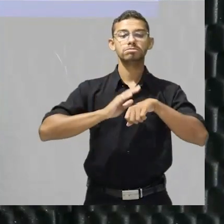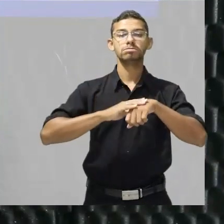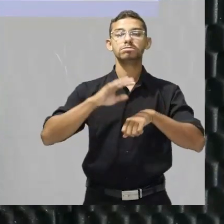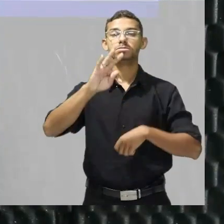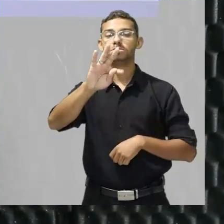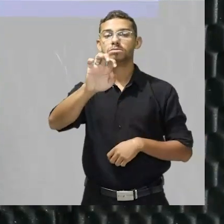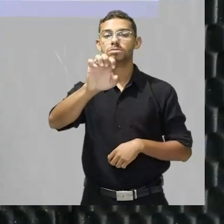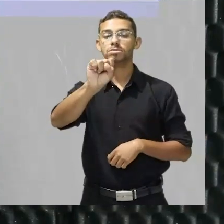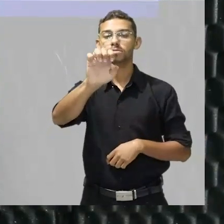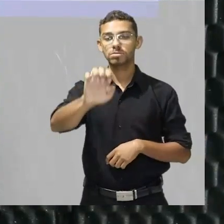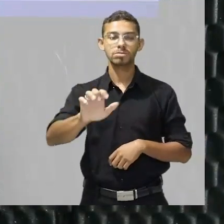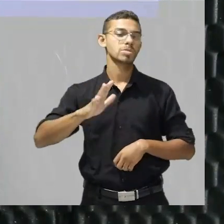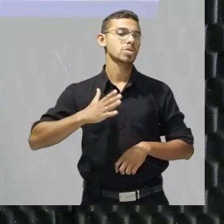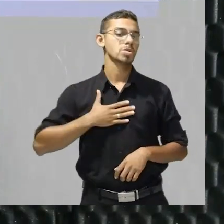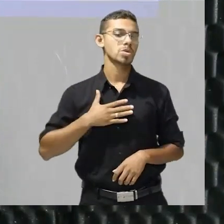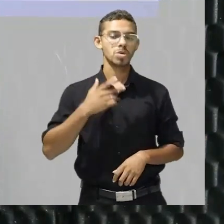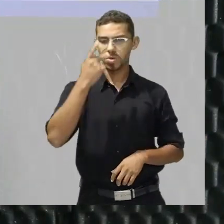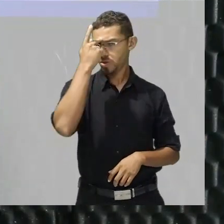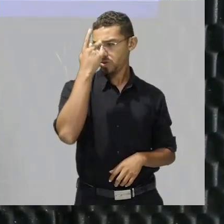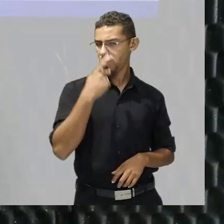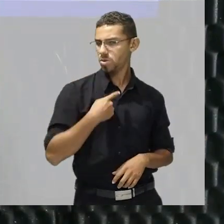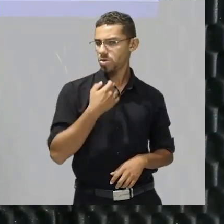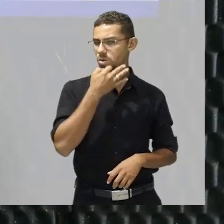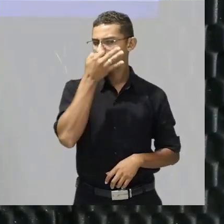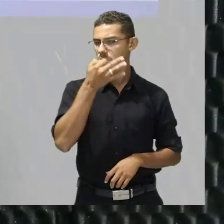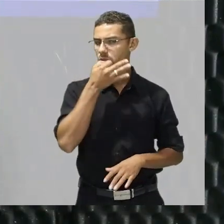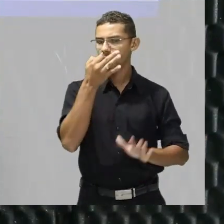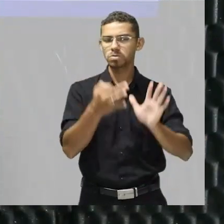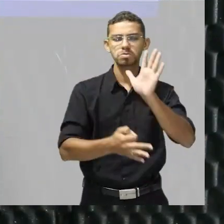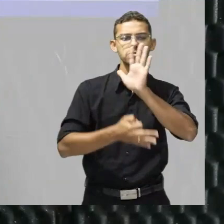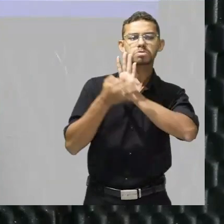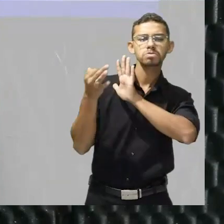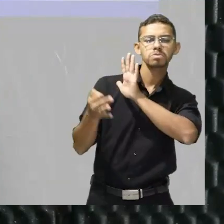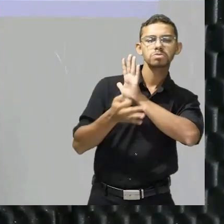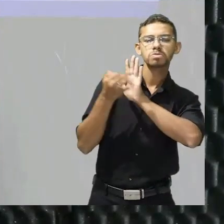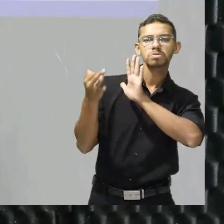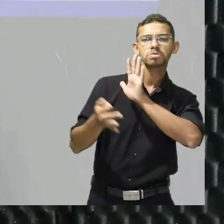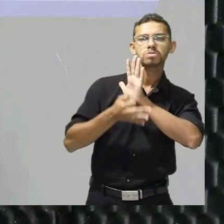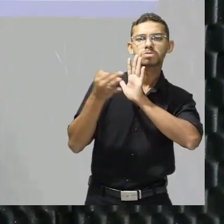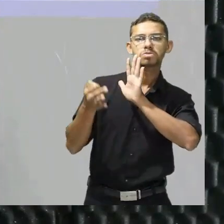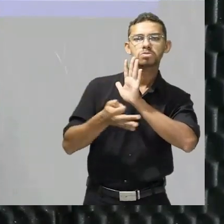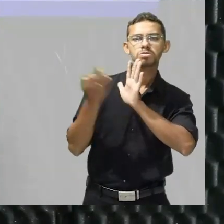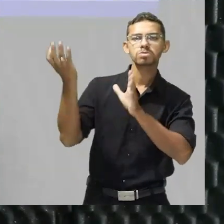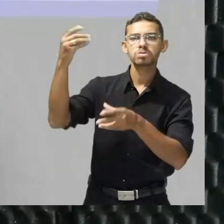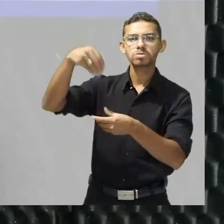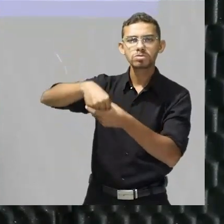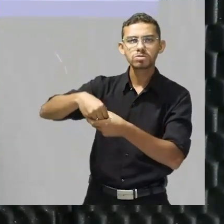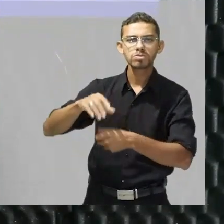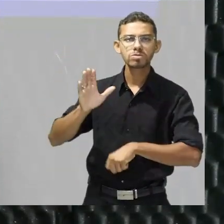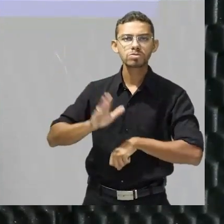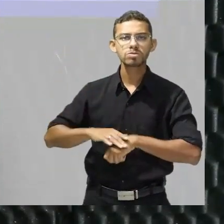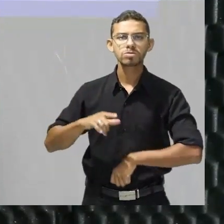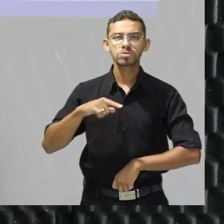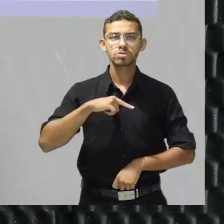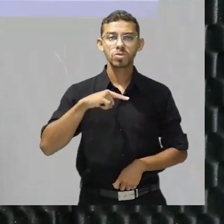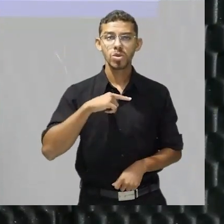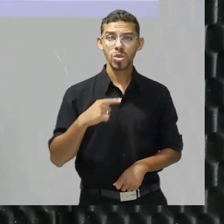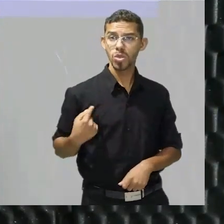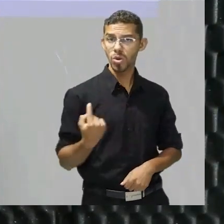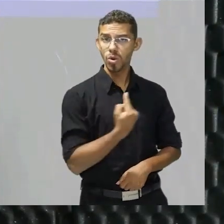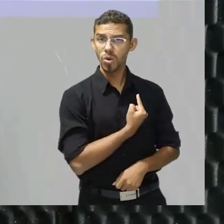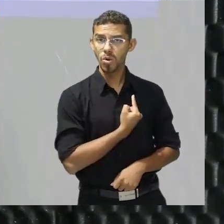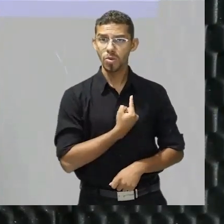e os seus argumentos Então olha só turma Olha o que diz isso aqui é aqui que nós vamos defender